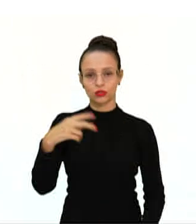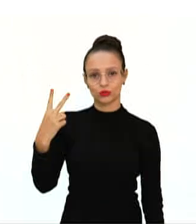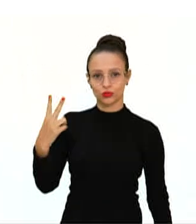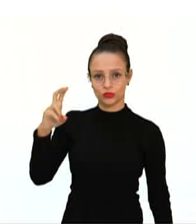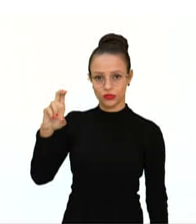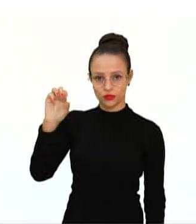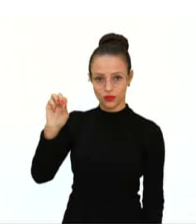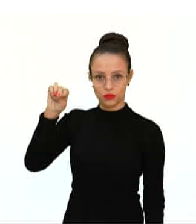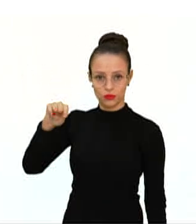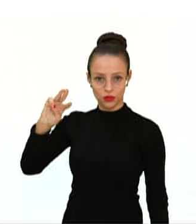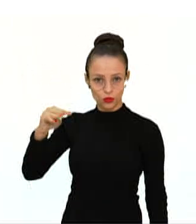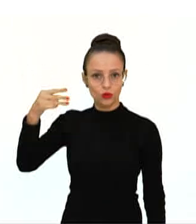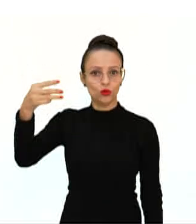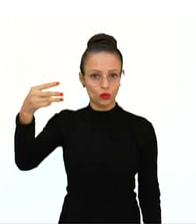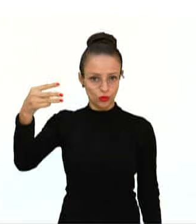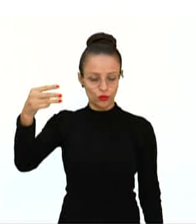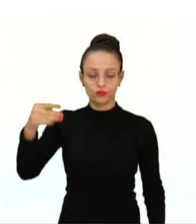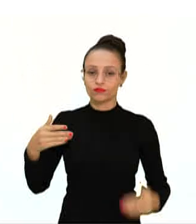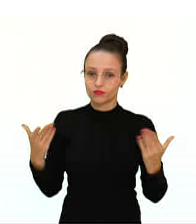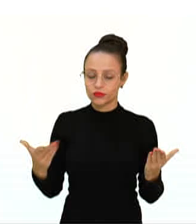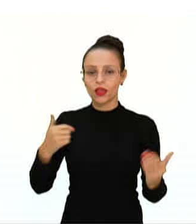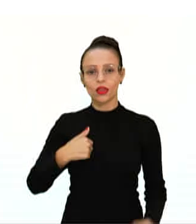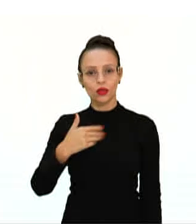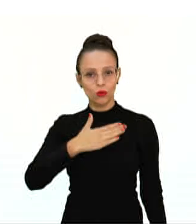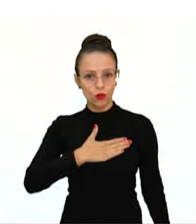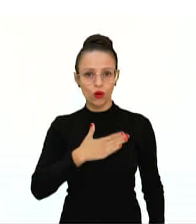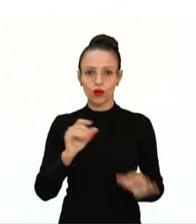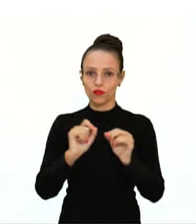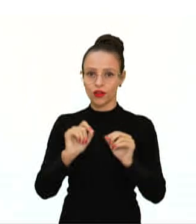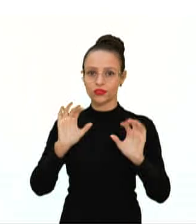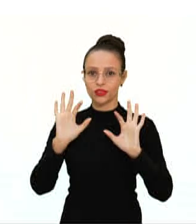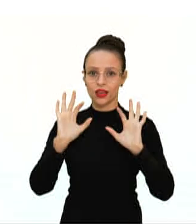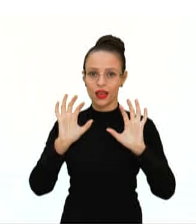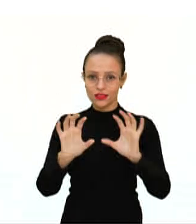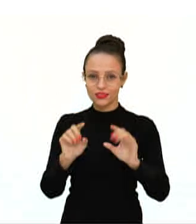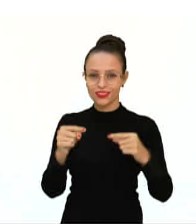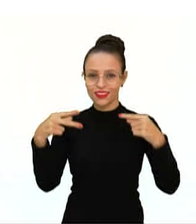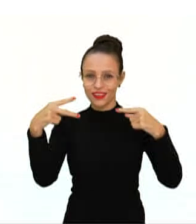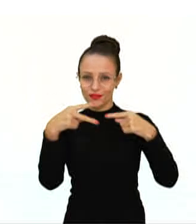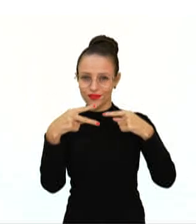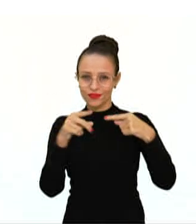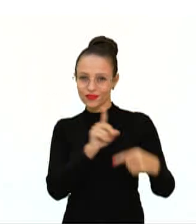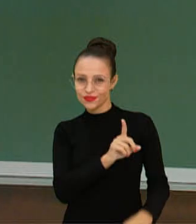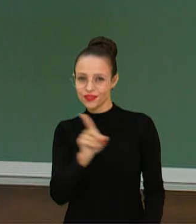metros cúbicos de areia. Eu gosto de fazer essa montagem com flechinha.